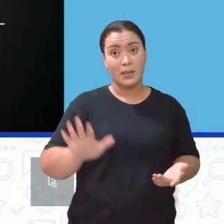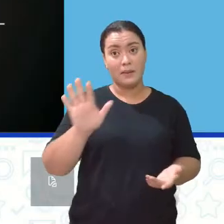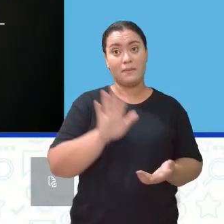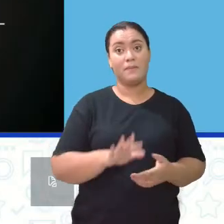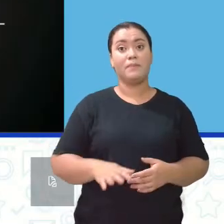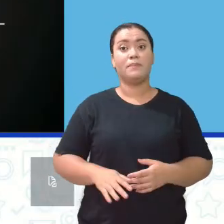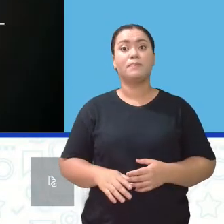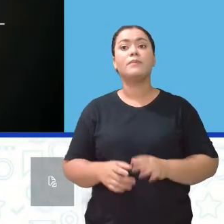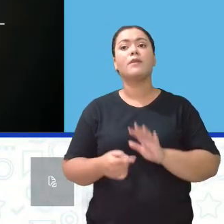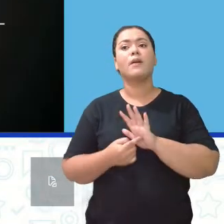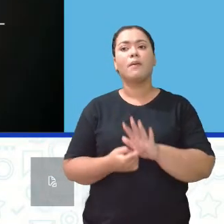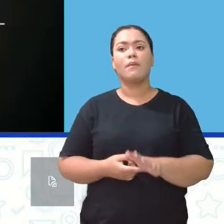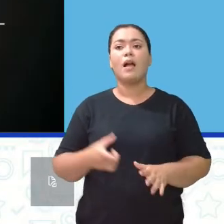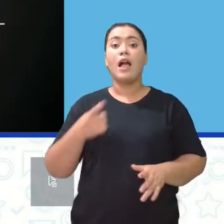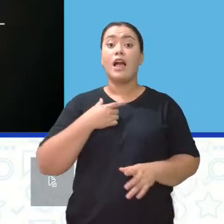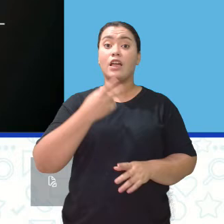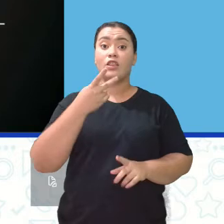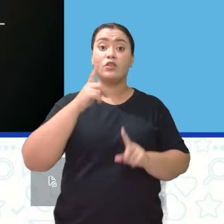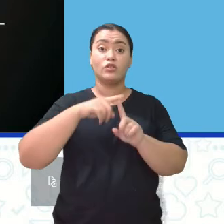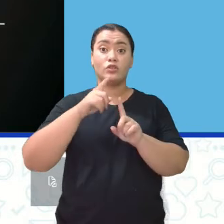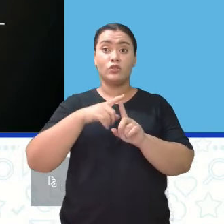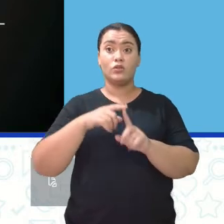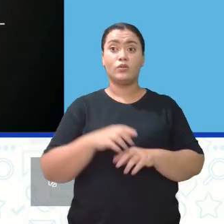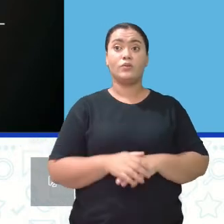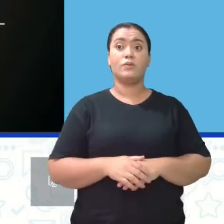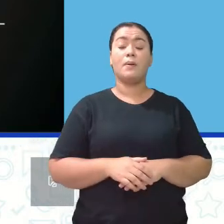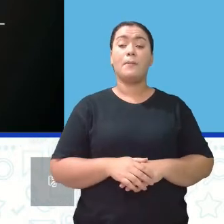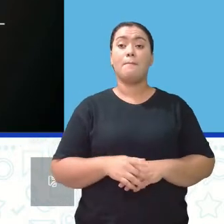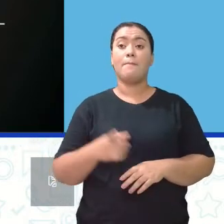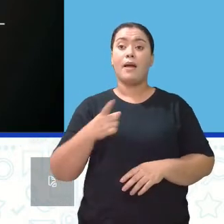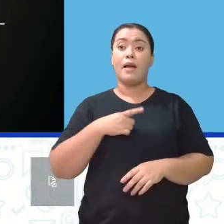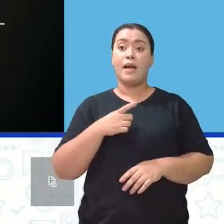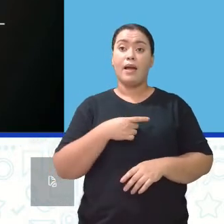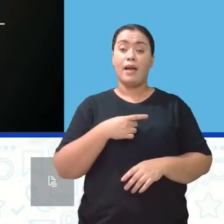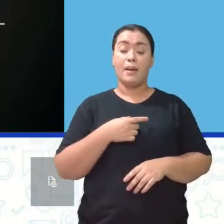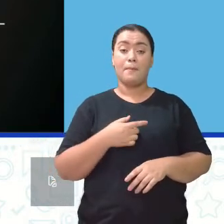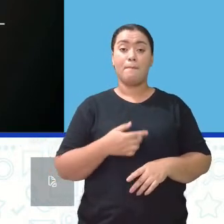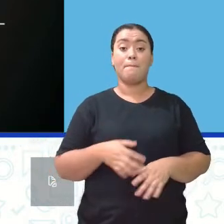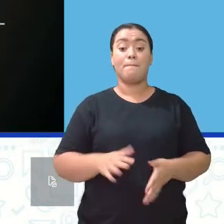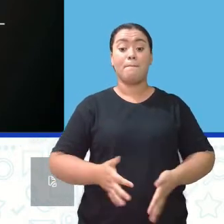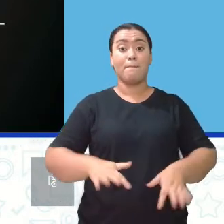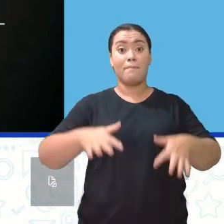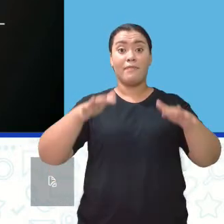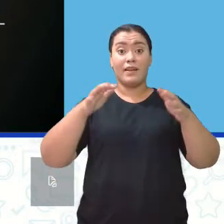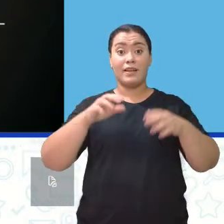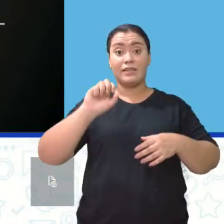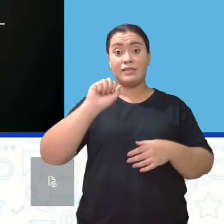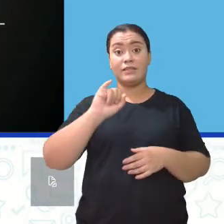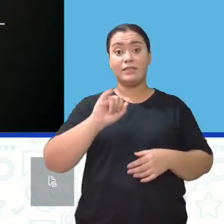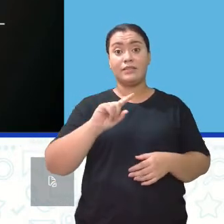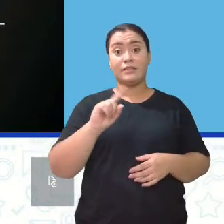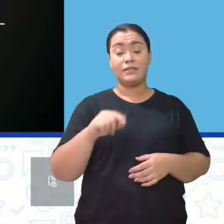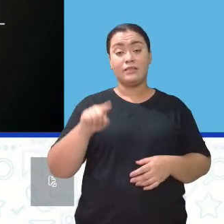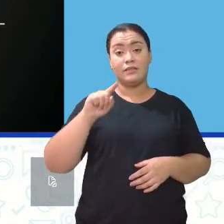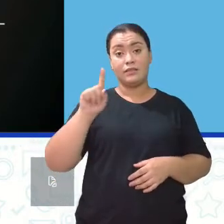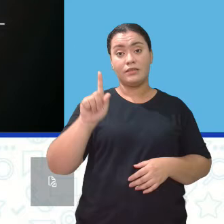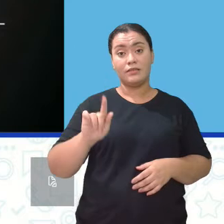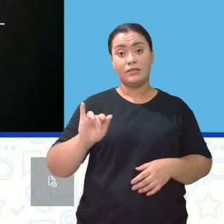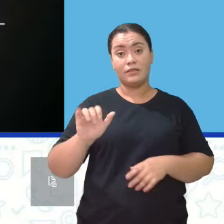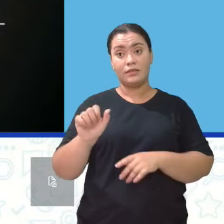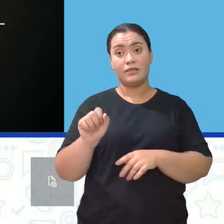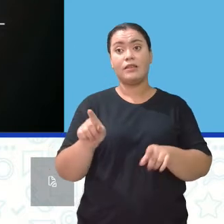já mostrando os dois tipos, né? Maré de cisígia e maré de quadratura. Observem aí a influência, né,